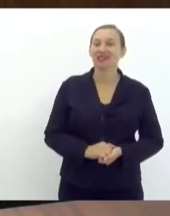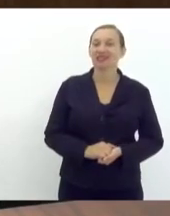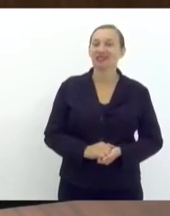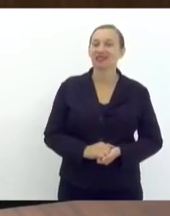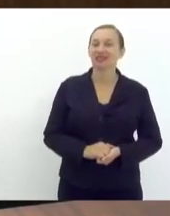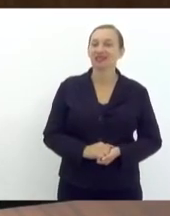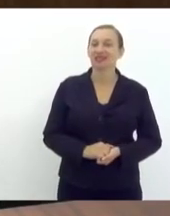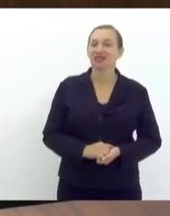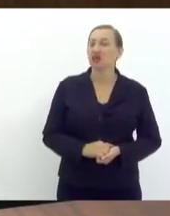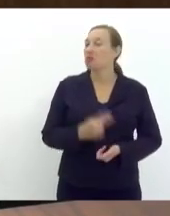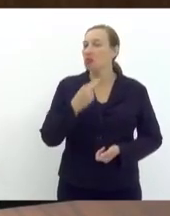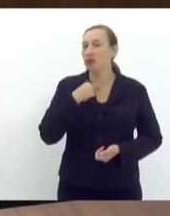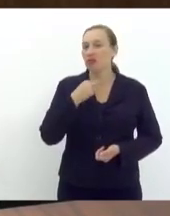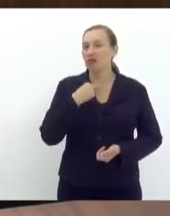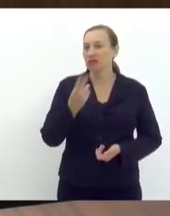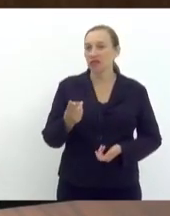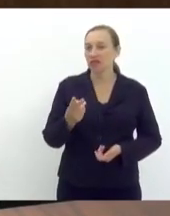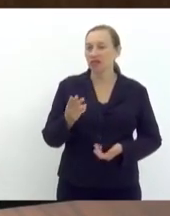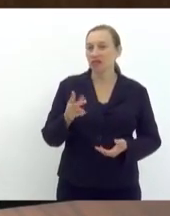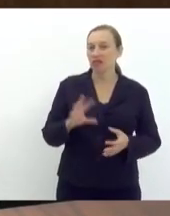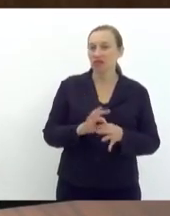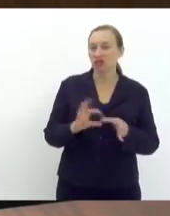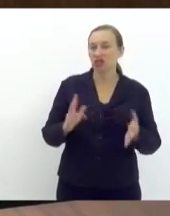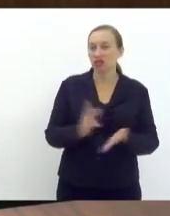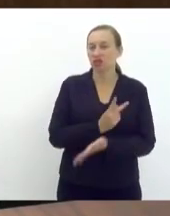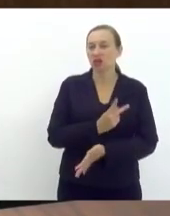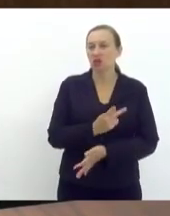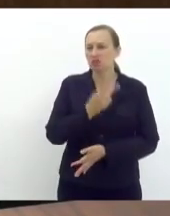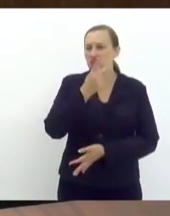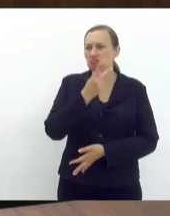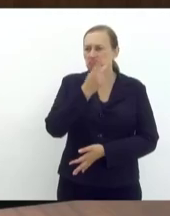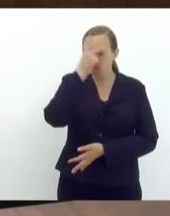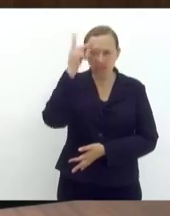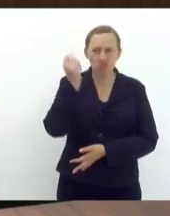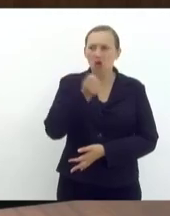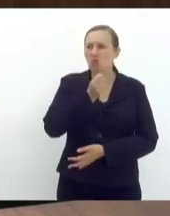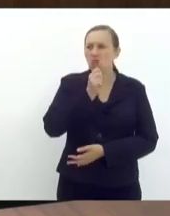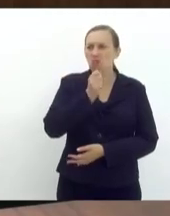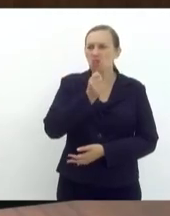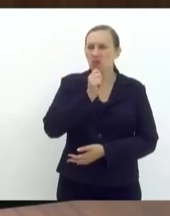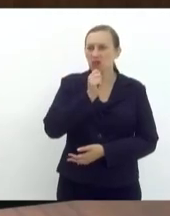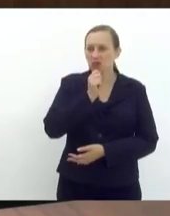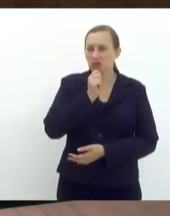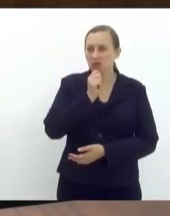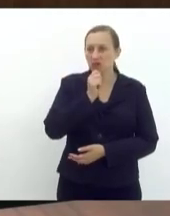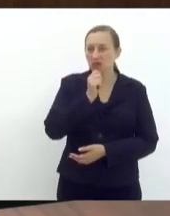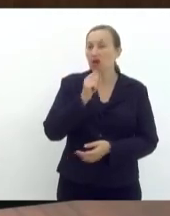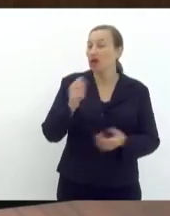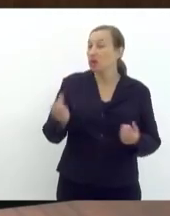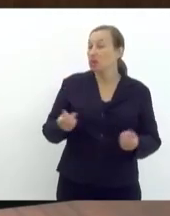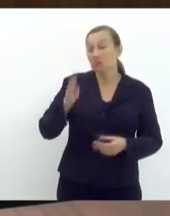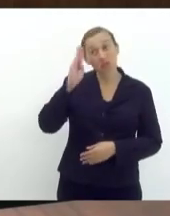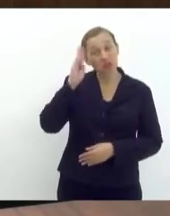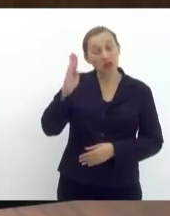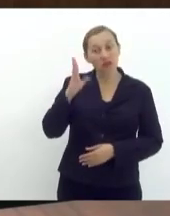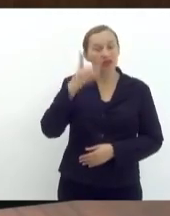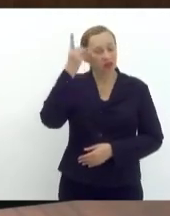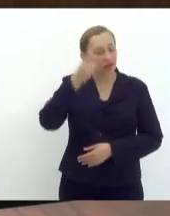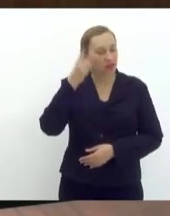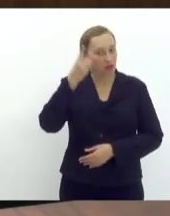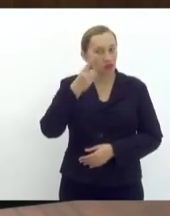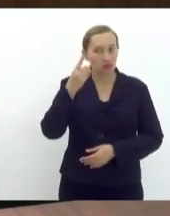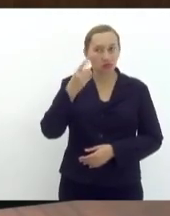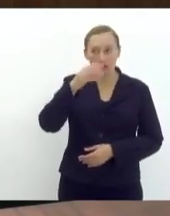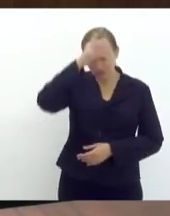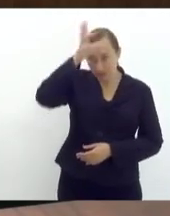nós não podemos deixar isso acontecer com ninguém muito menos com uma pessoa com uma deputada Tia Jô que